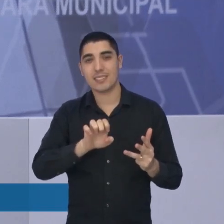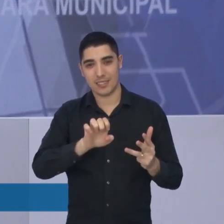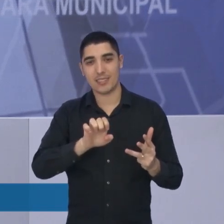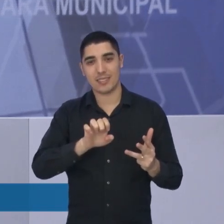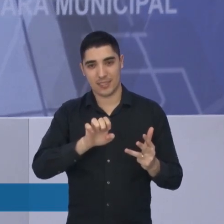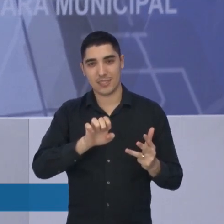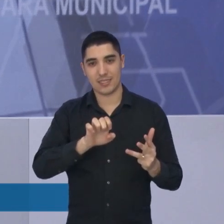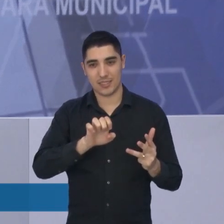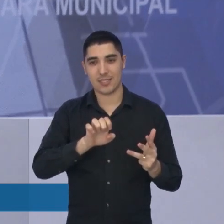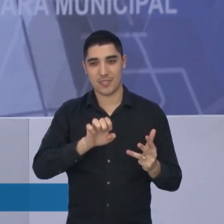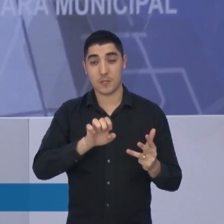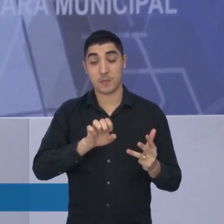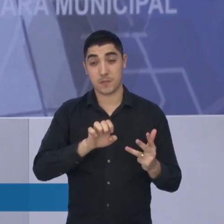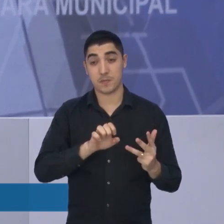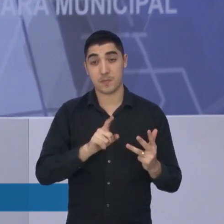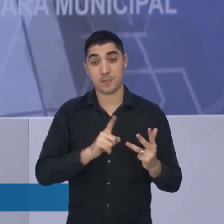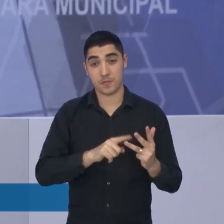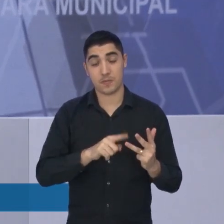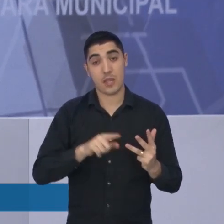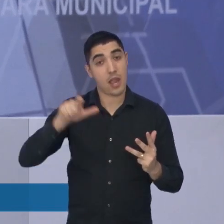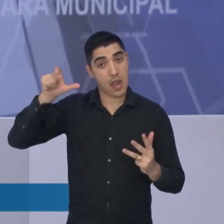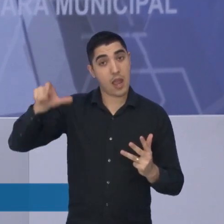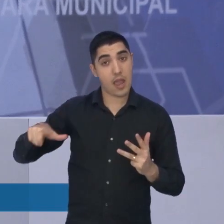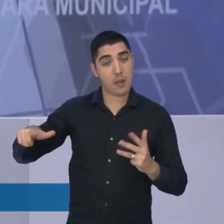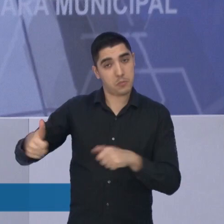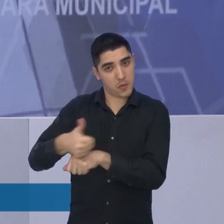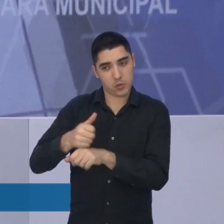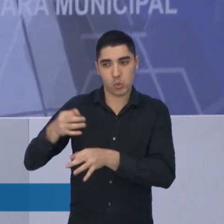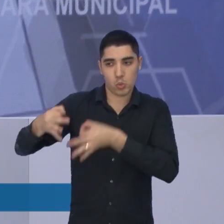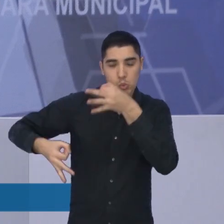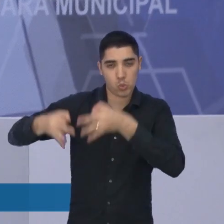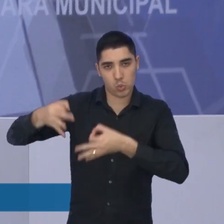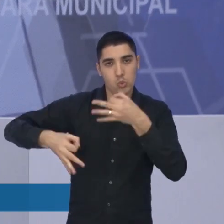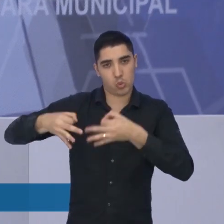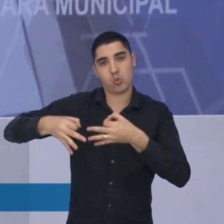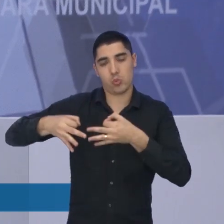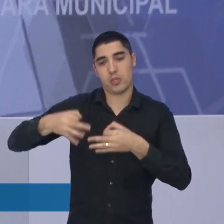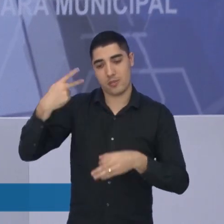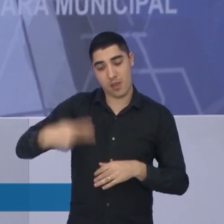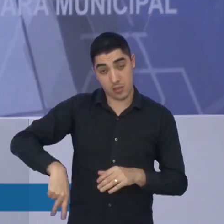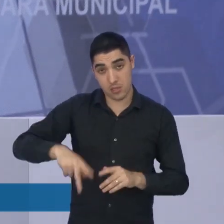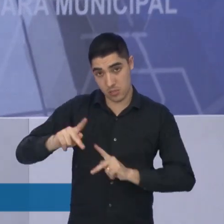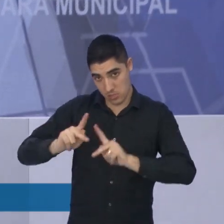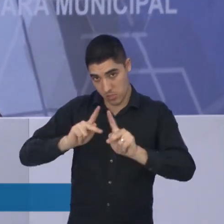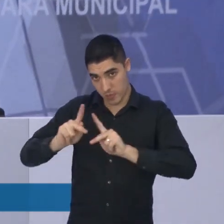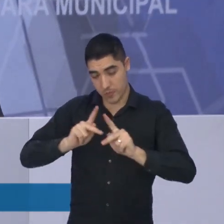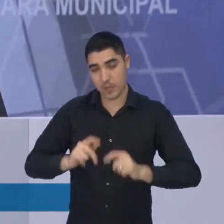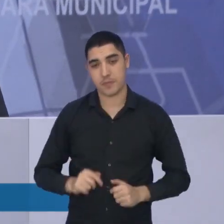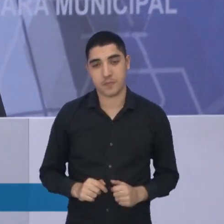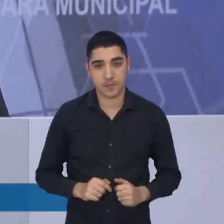Bartolomucci, isso? Juíza da 2ª Vara do Trabalho de São José dos Campos.